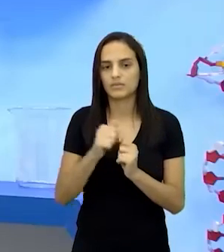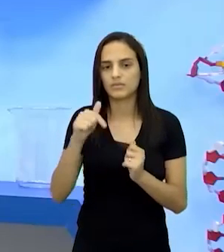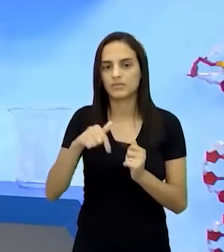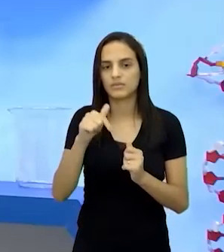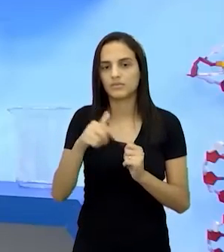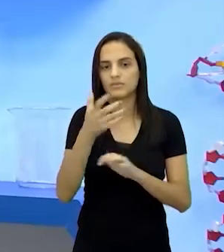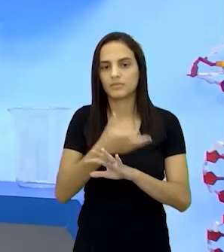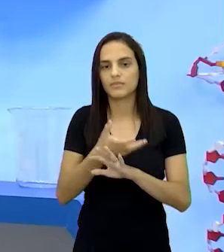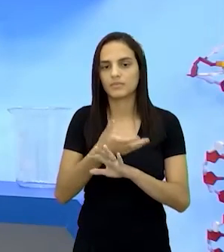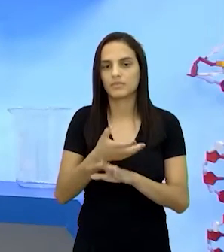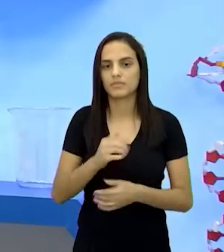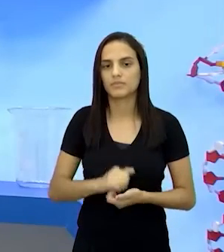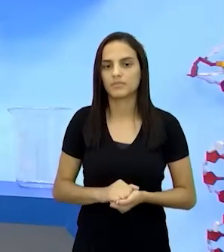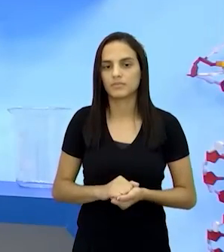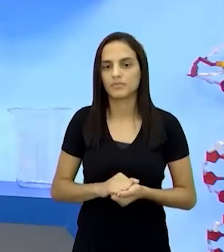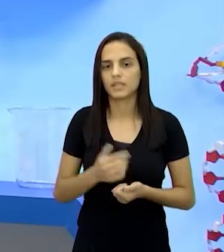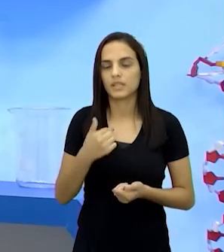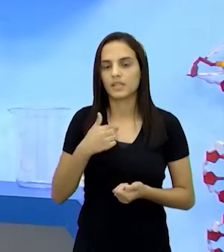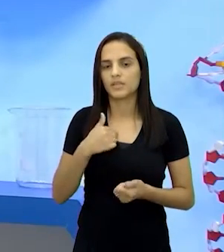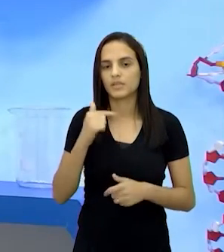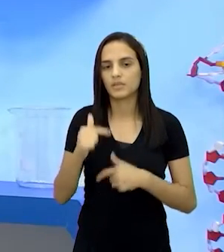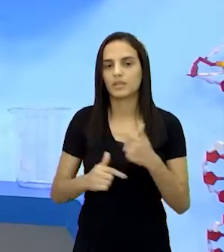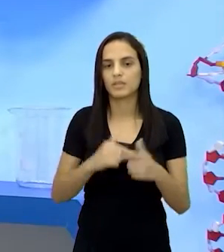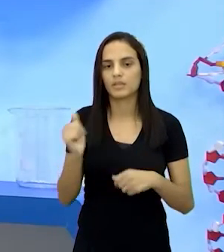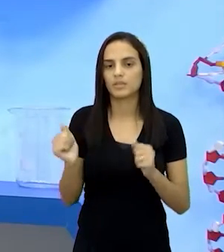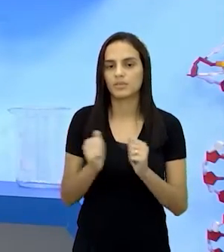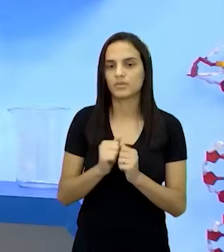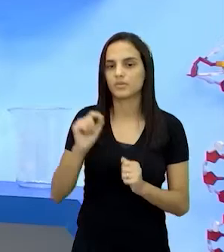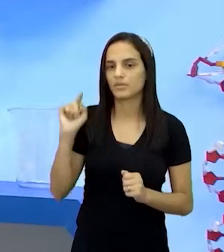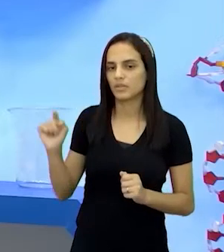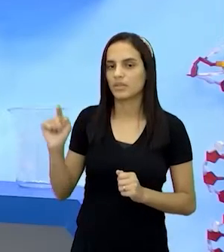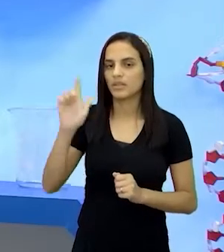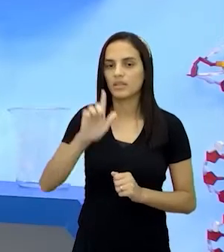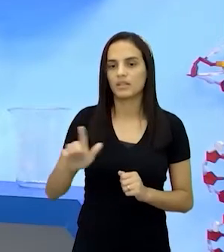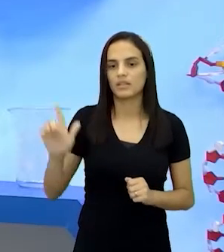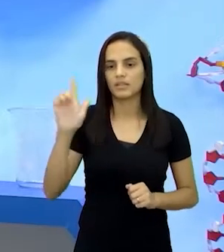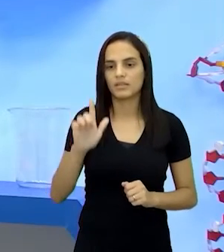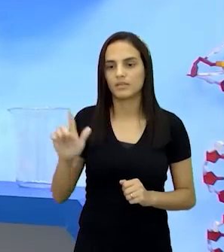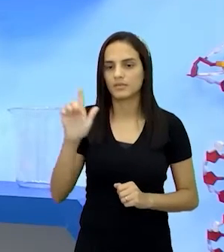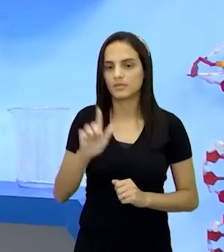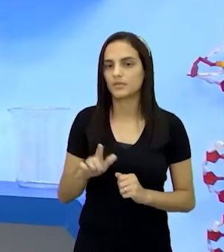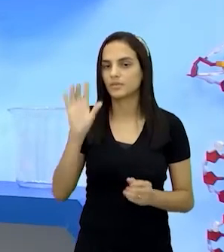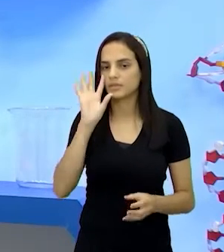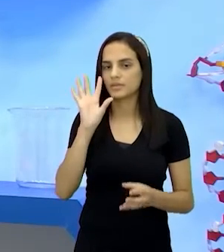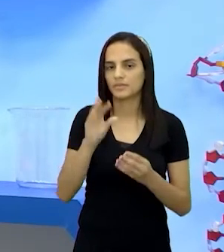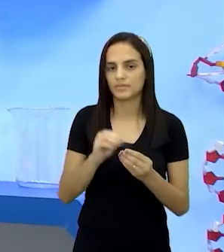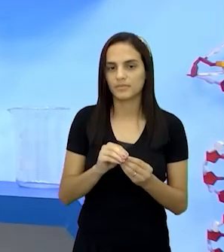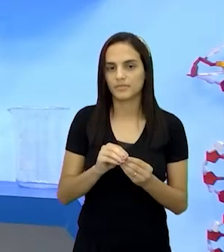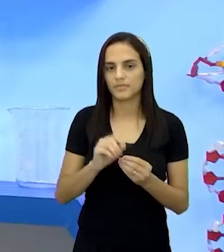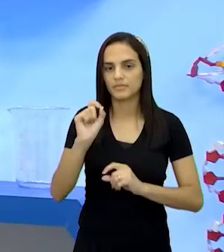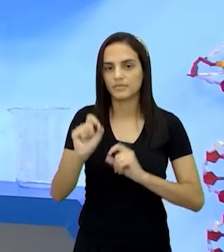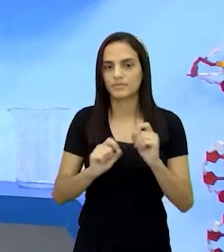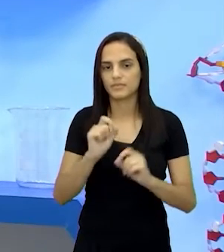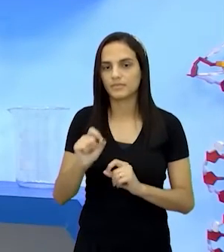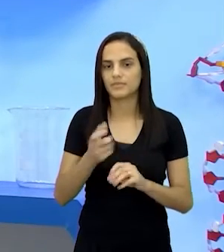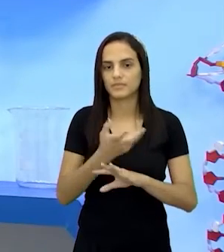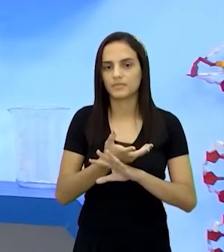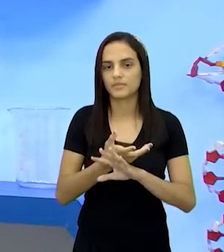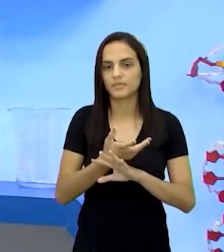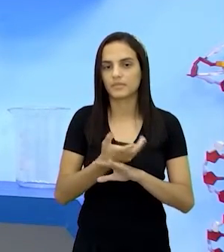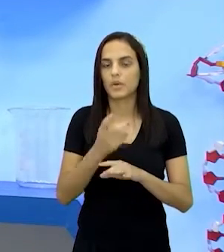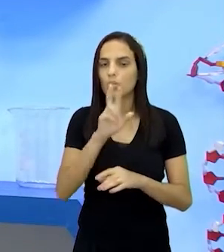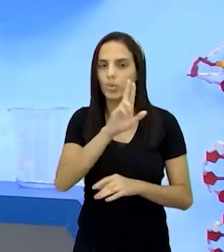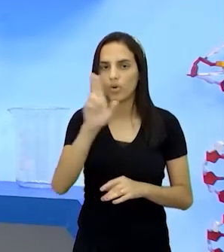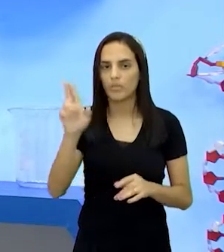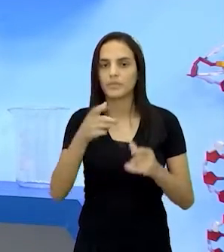envolve lutas e tal, e eu vou trabalhar com ela no componente que envolve literatura. Na verdade, eu estou resumindo muito o que é o componente, que é um nome muito